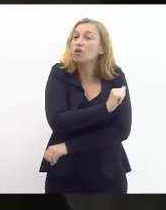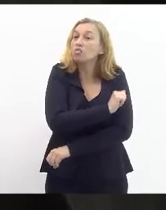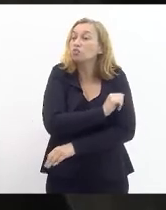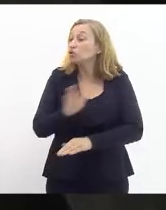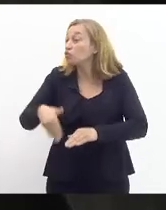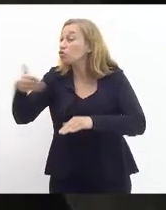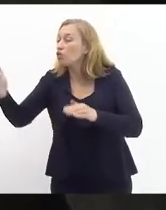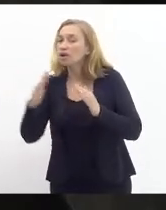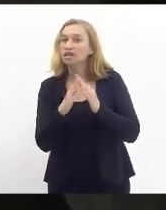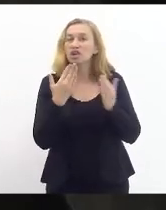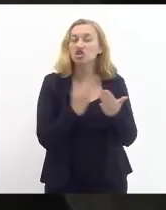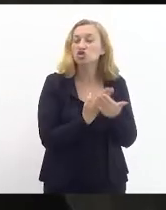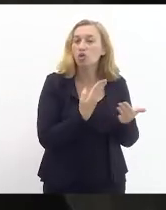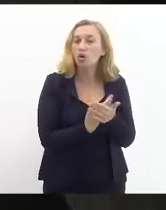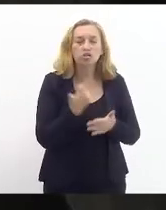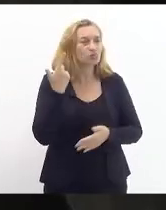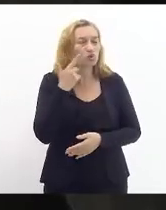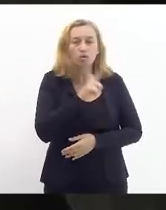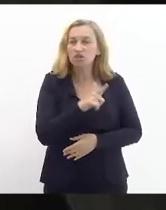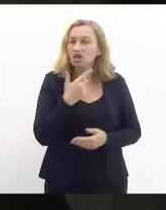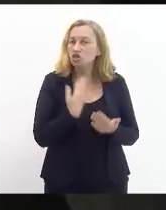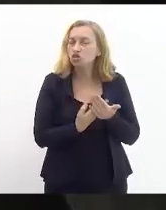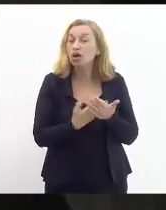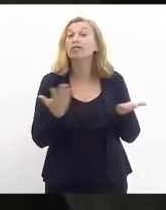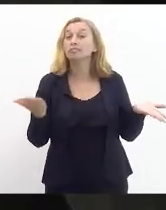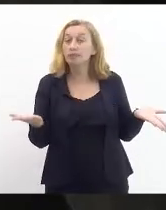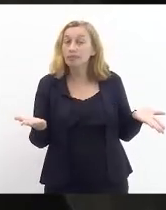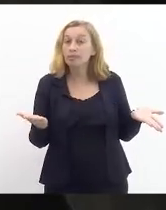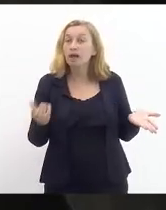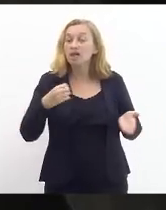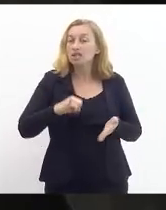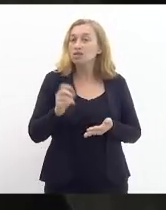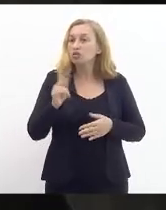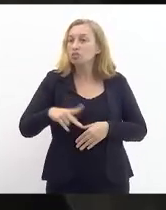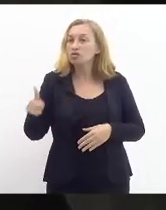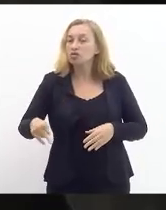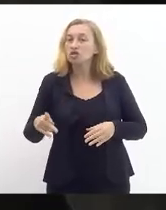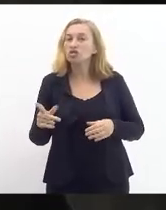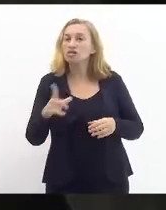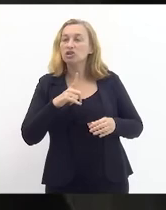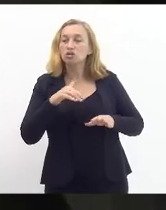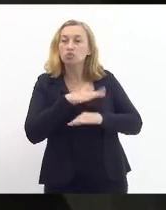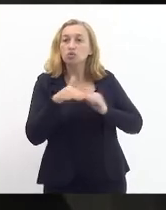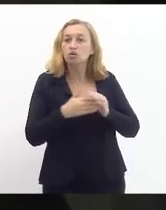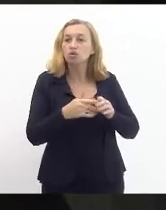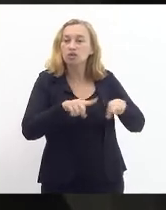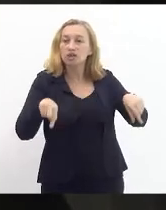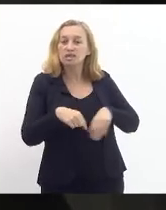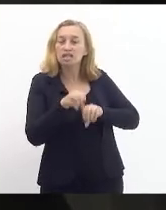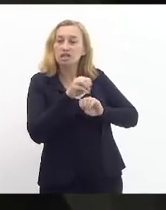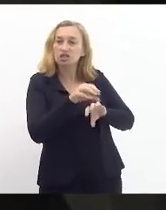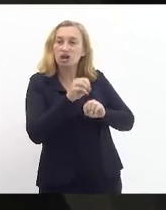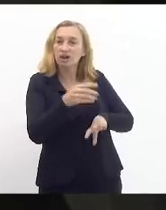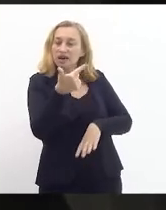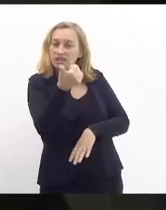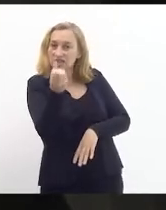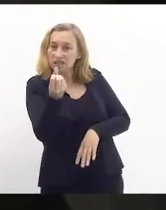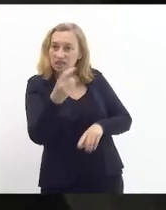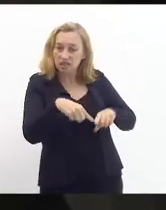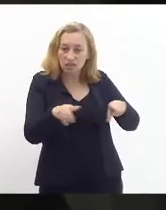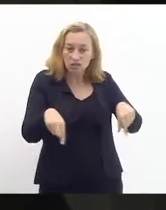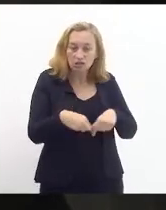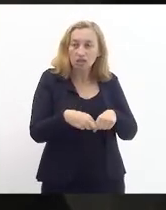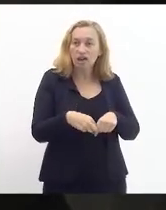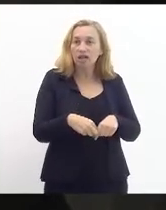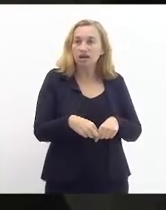quanto não consegue ingressar quanto ficam sem estudar esses professores vai ser todos dando aula essas 16 turmas onde